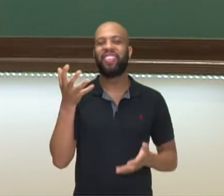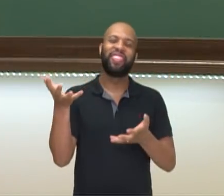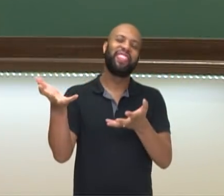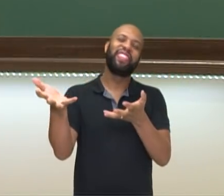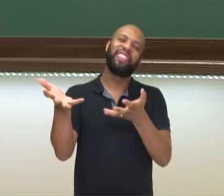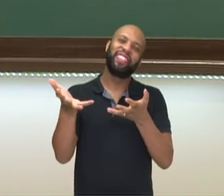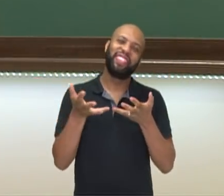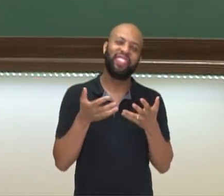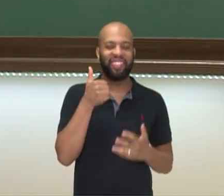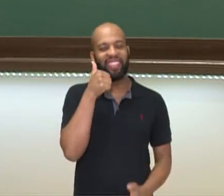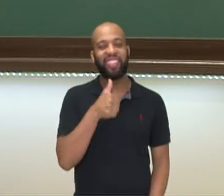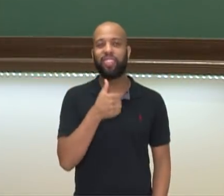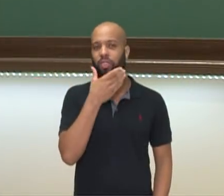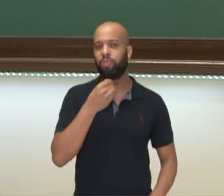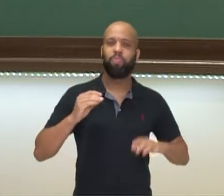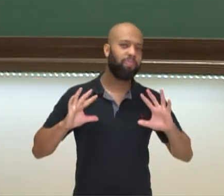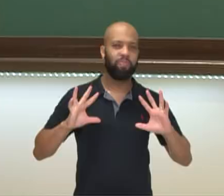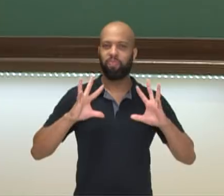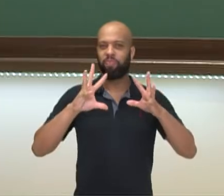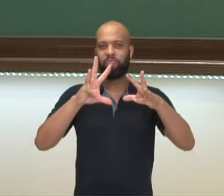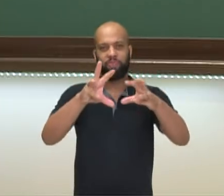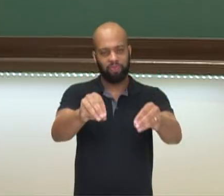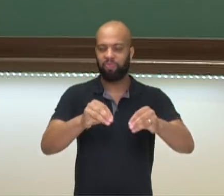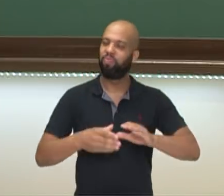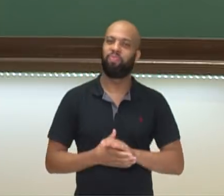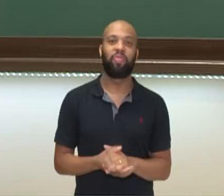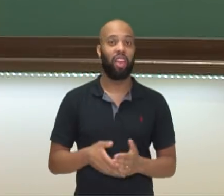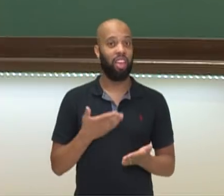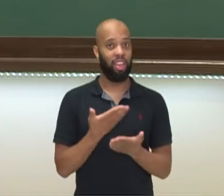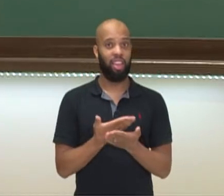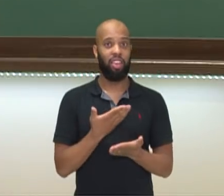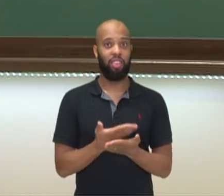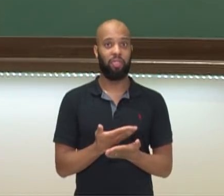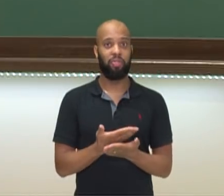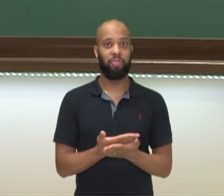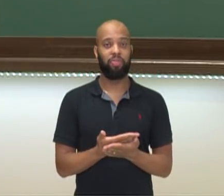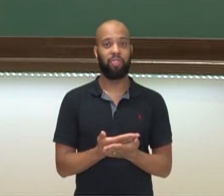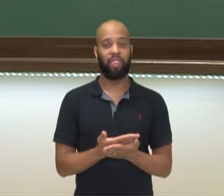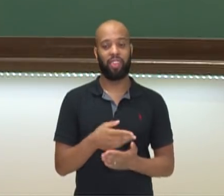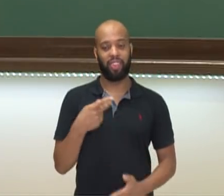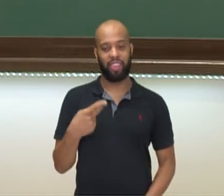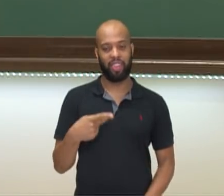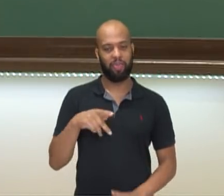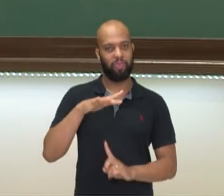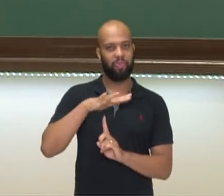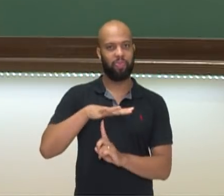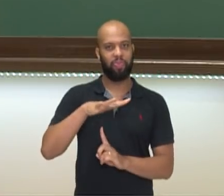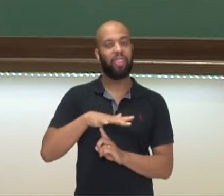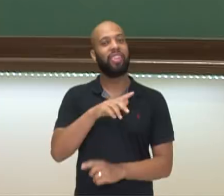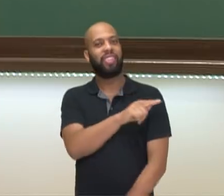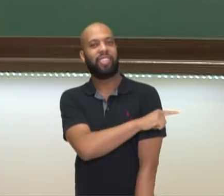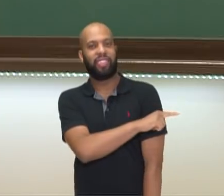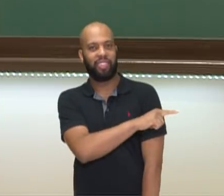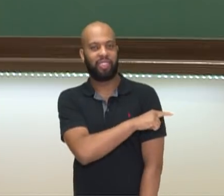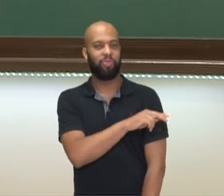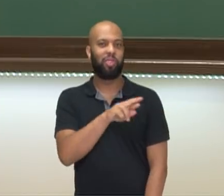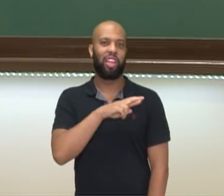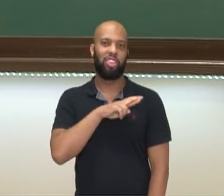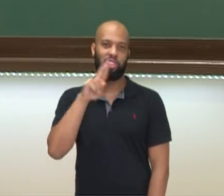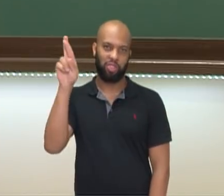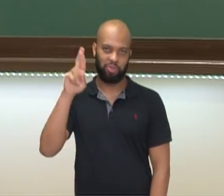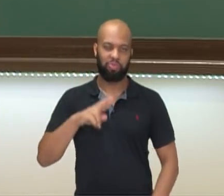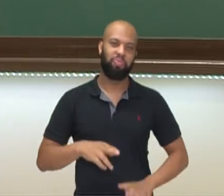Sejam todos e todas muito bem-vindos e bem-vindas a mais uma aula Paraná, 7º ano,